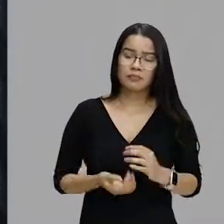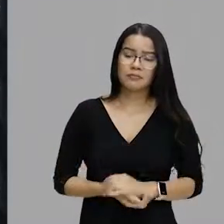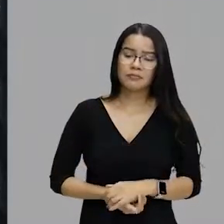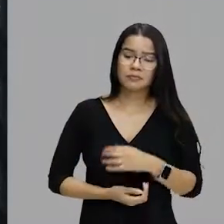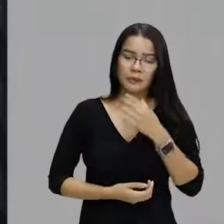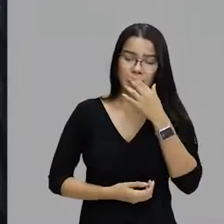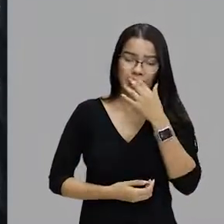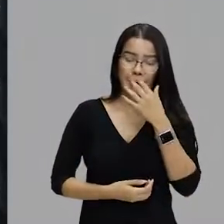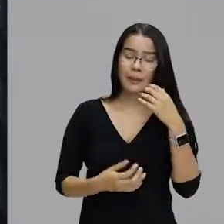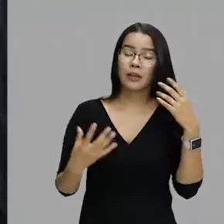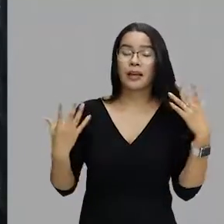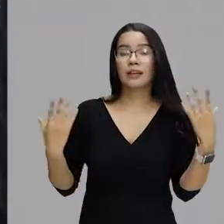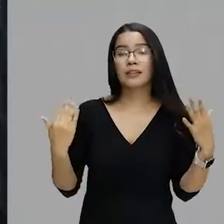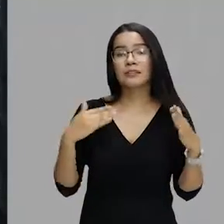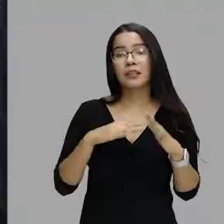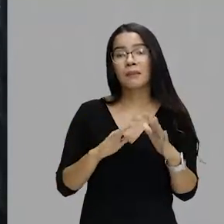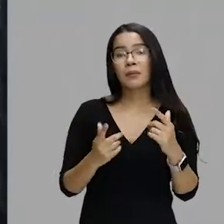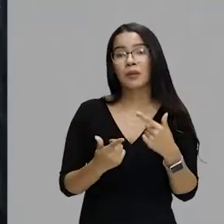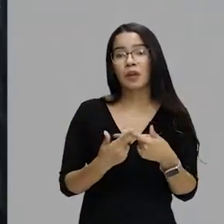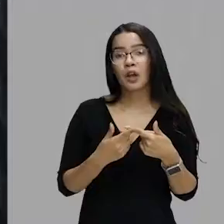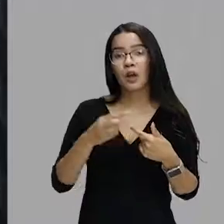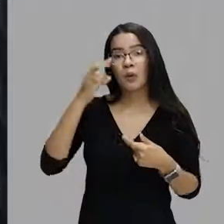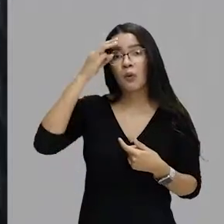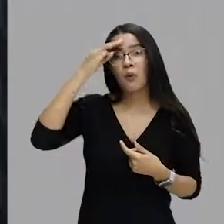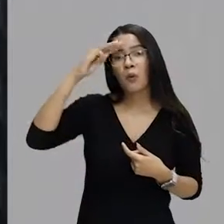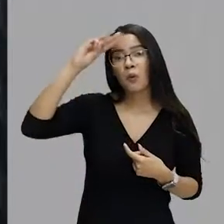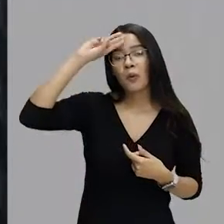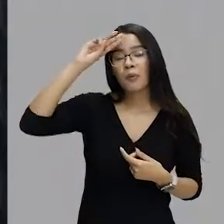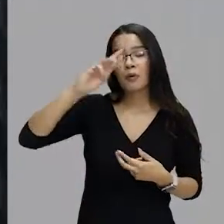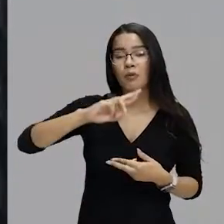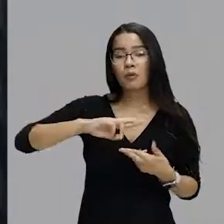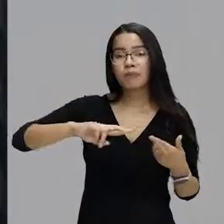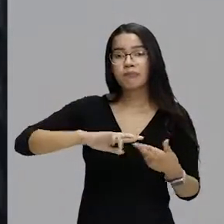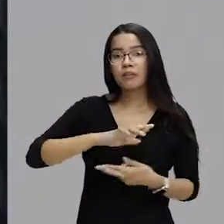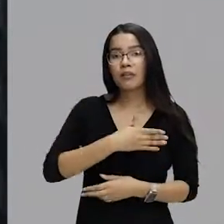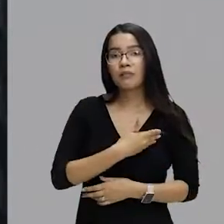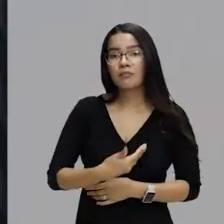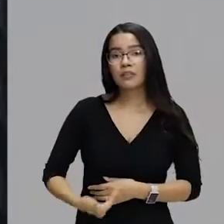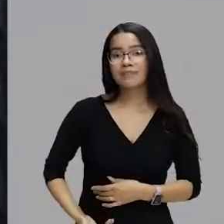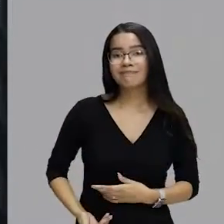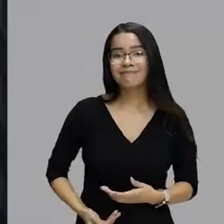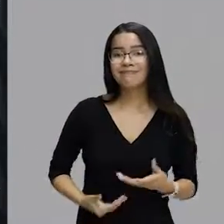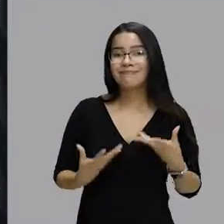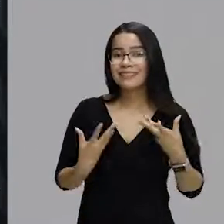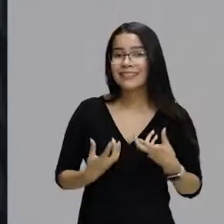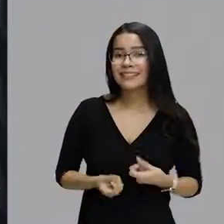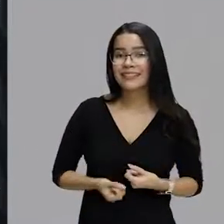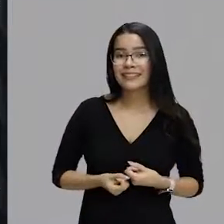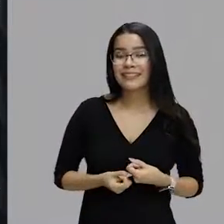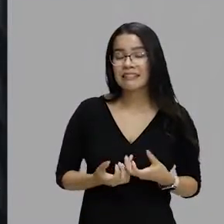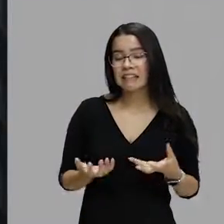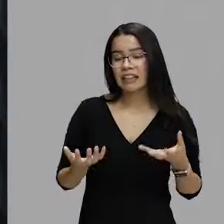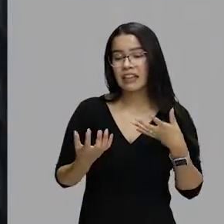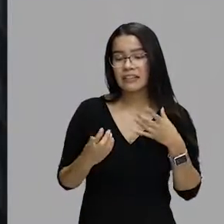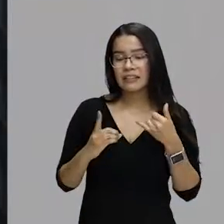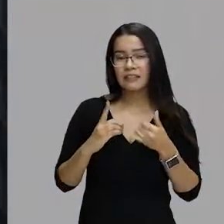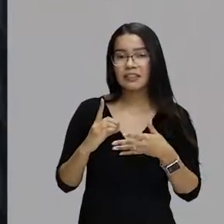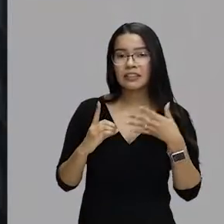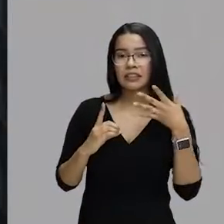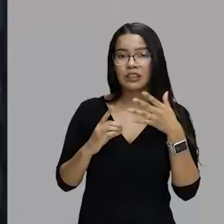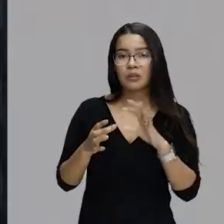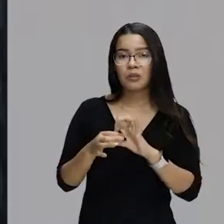mais quando Cuba, o governo revolucionário, resolve se definir no contexto da Guerra